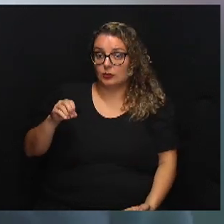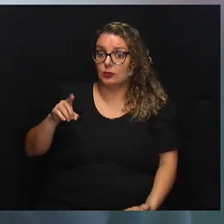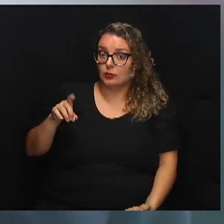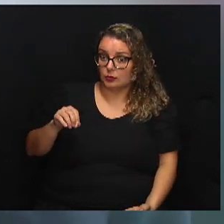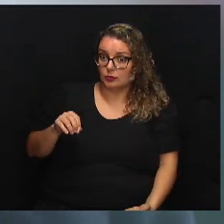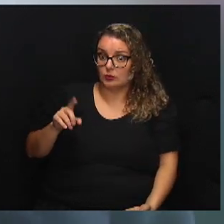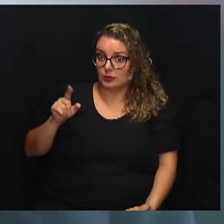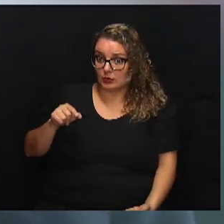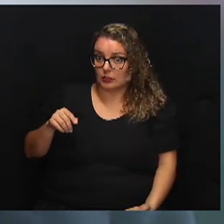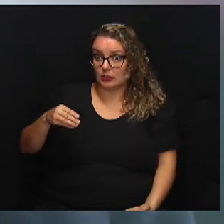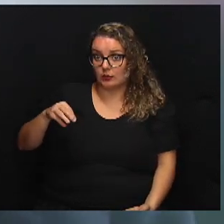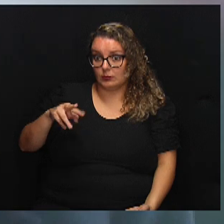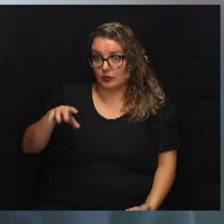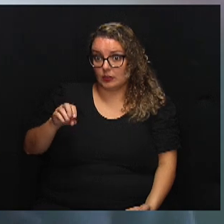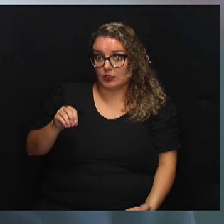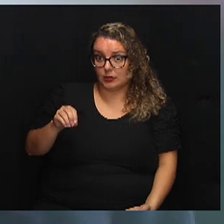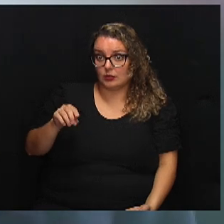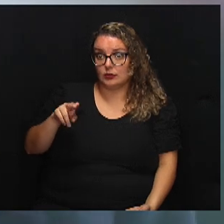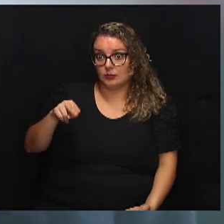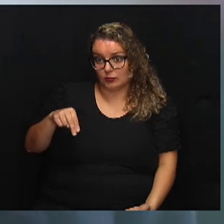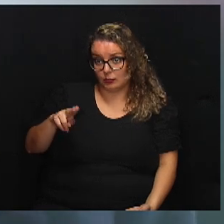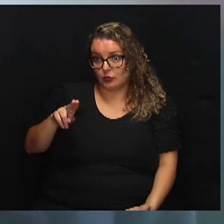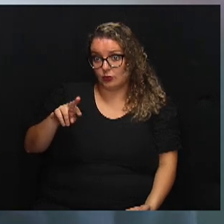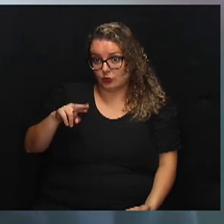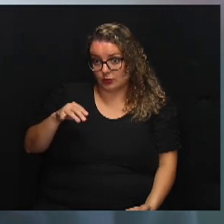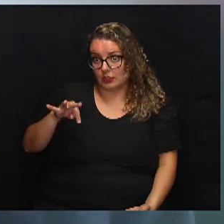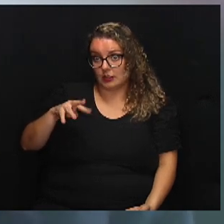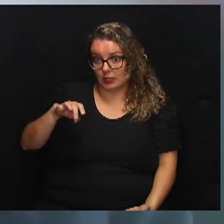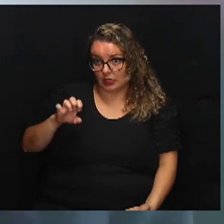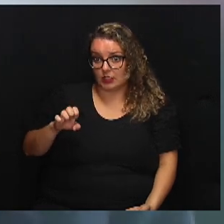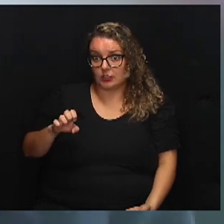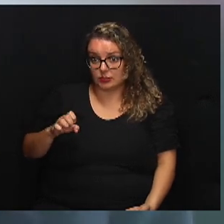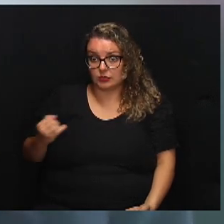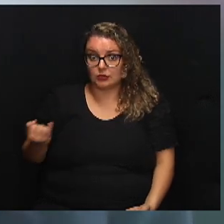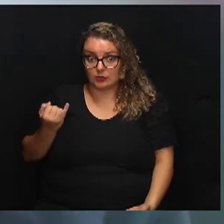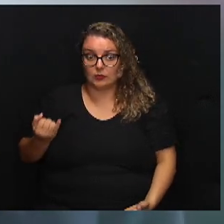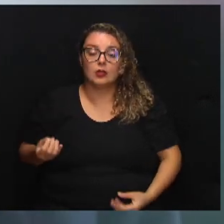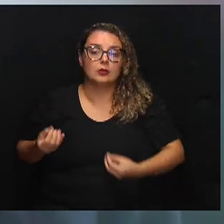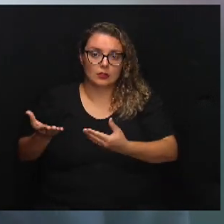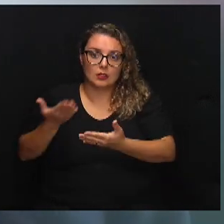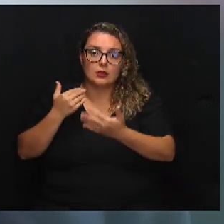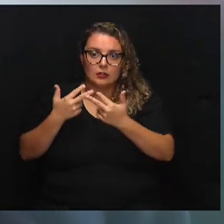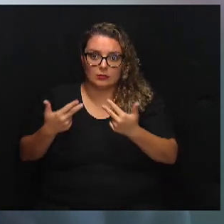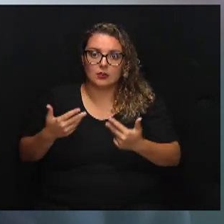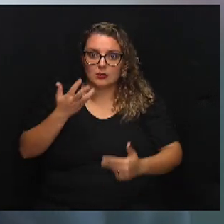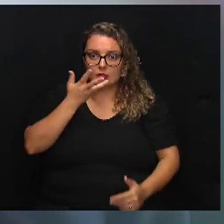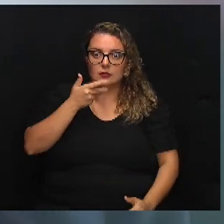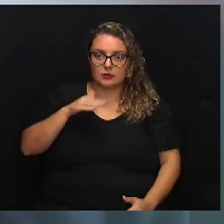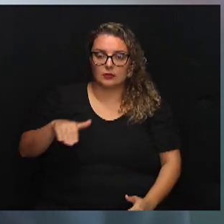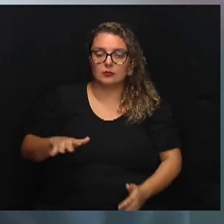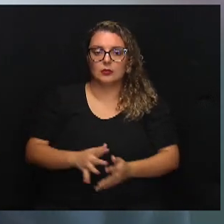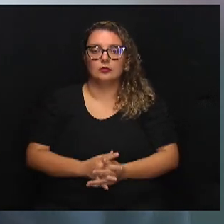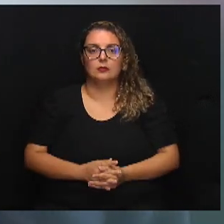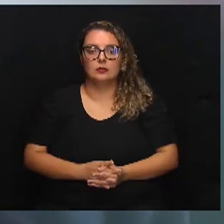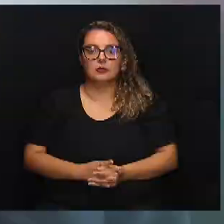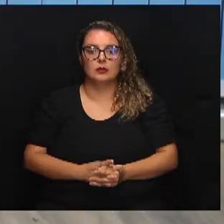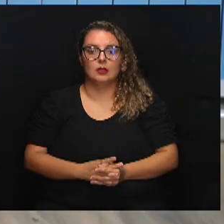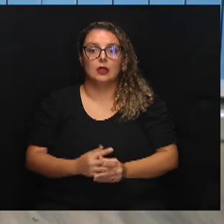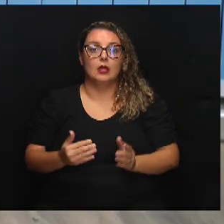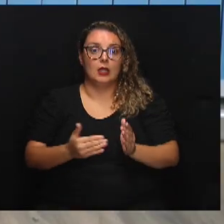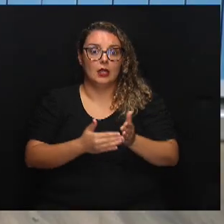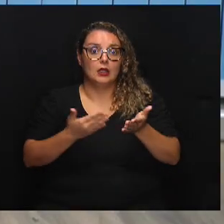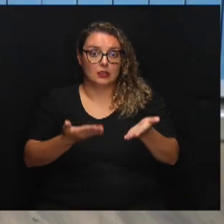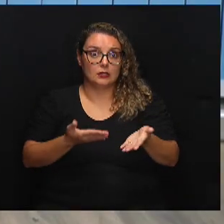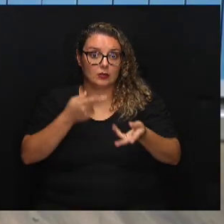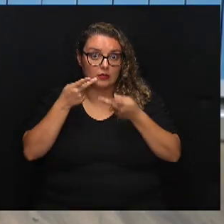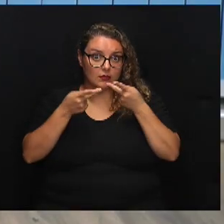é um micronutriente muito importante e que deve ser oferecido na alimentação da criança. Até ia entrar mesmo